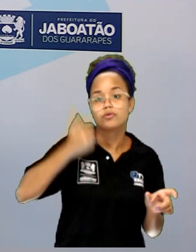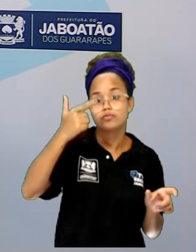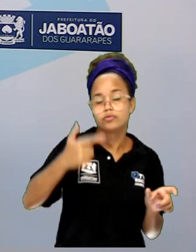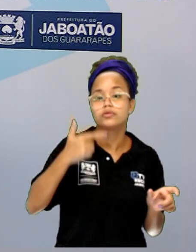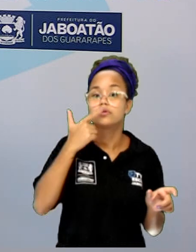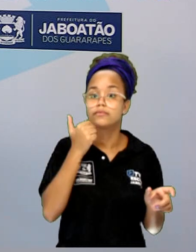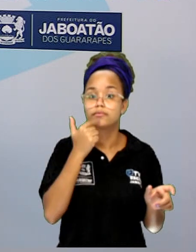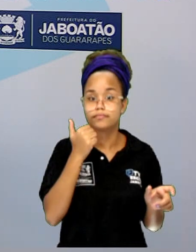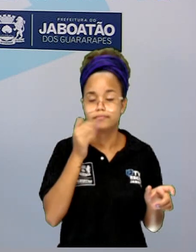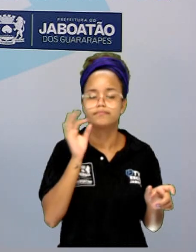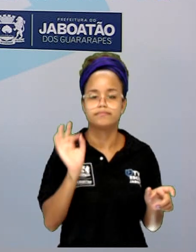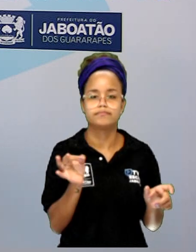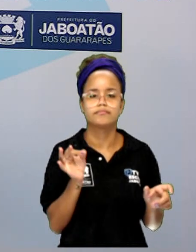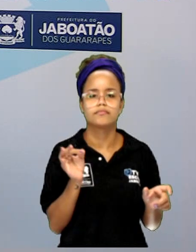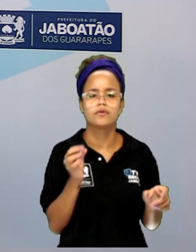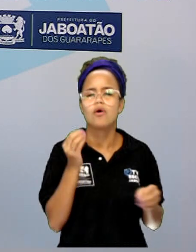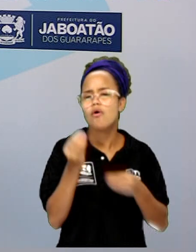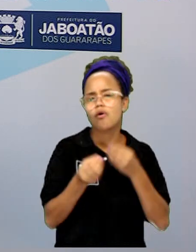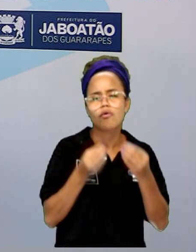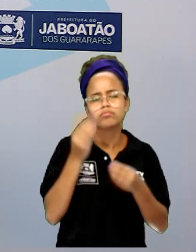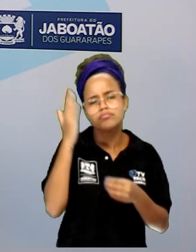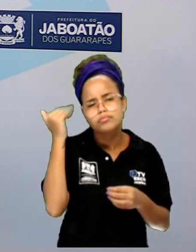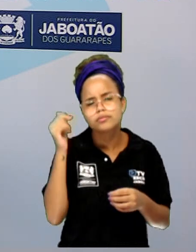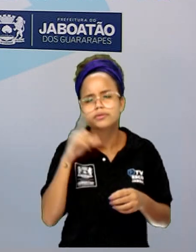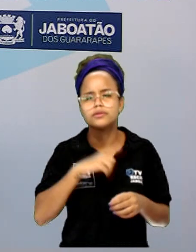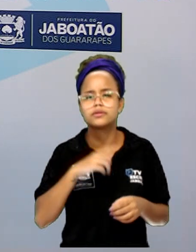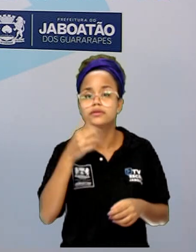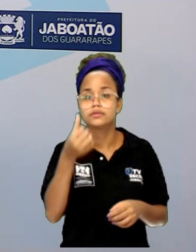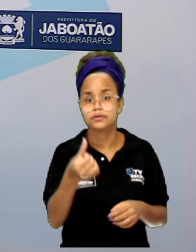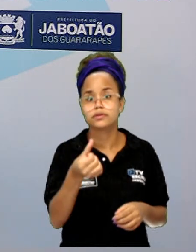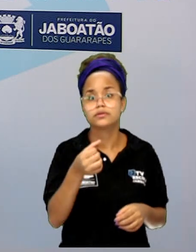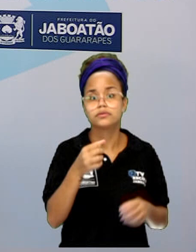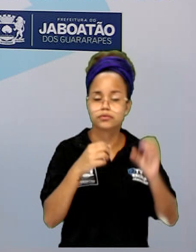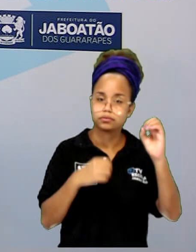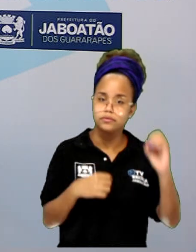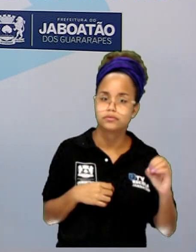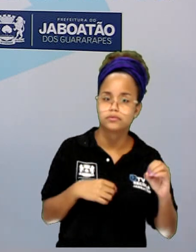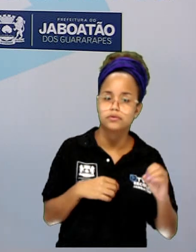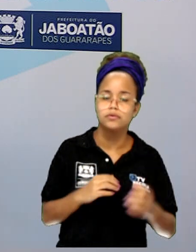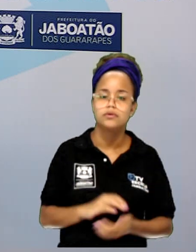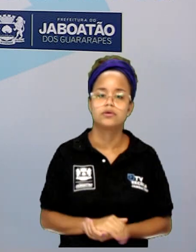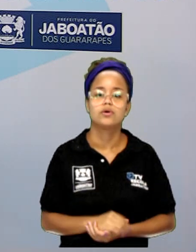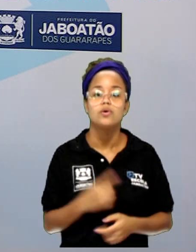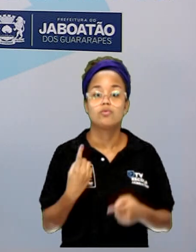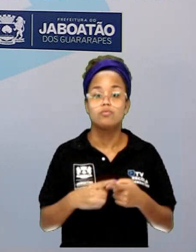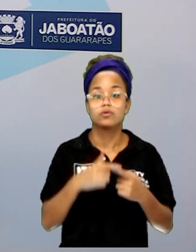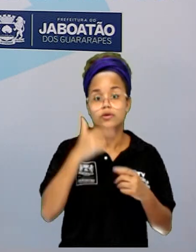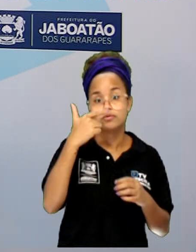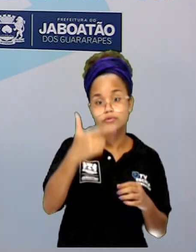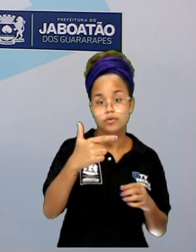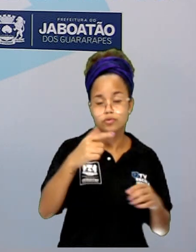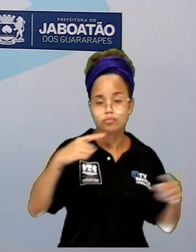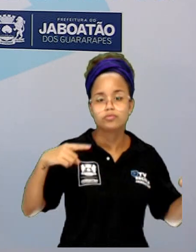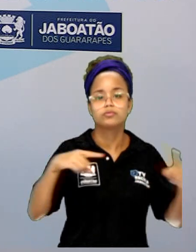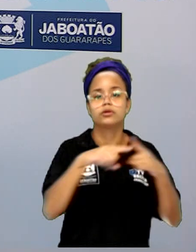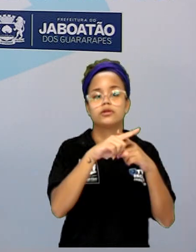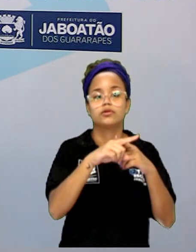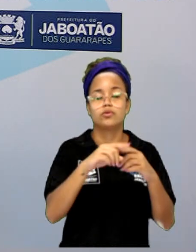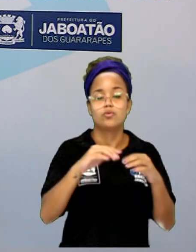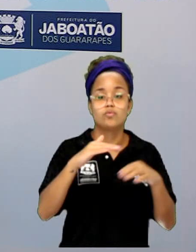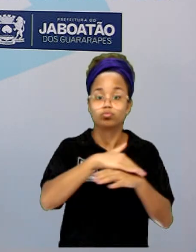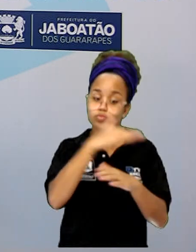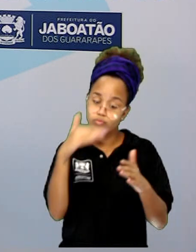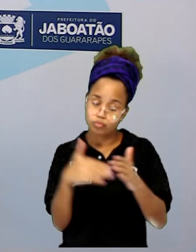certo? Como é que a gente sabe que tem 6 oxigênios aqui nessa molécula? Porque esse 2 está multiplicando tudo que está aqui dentro do